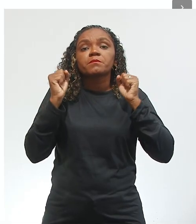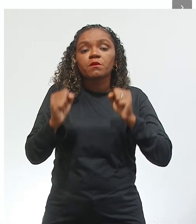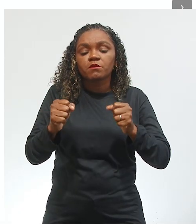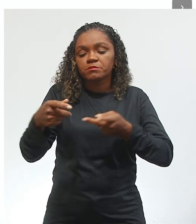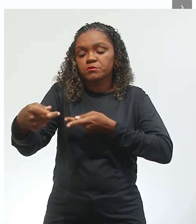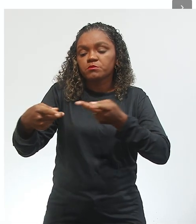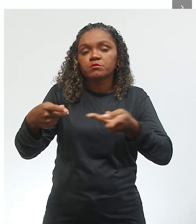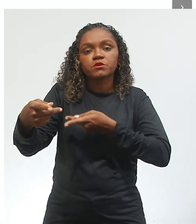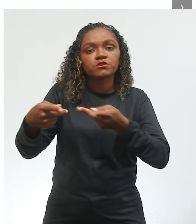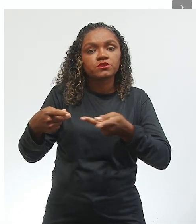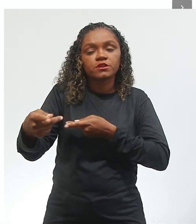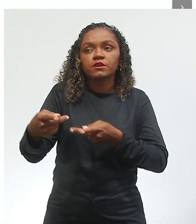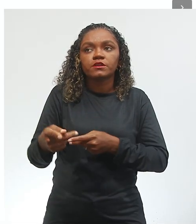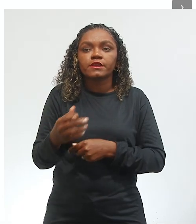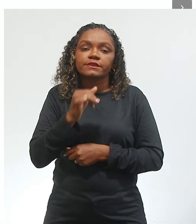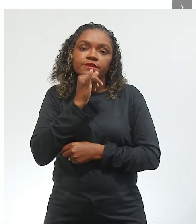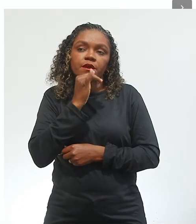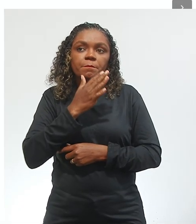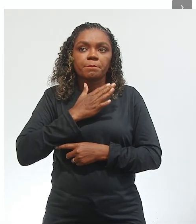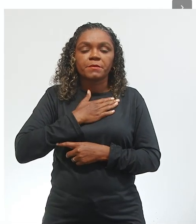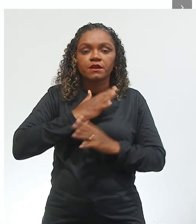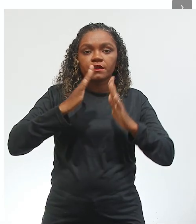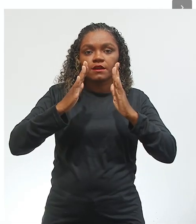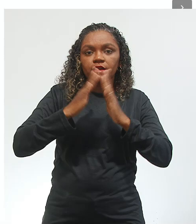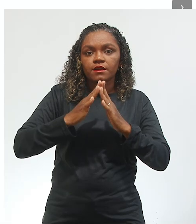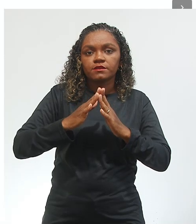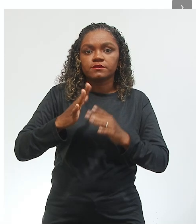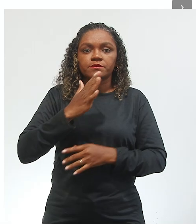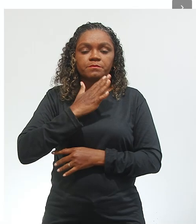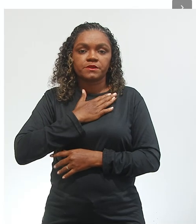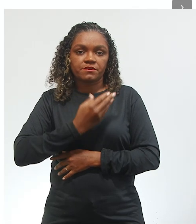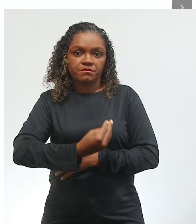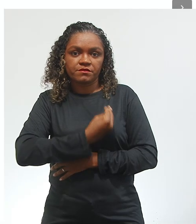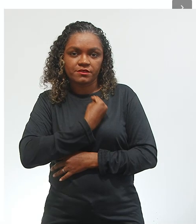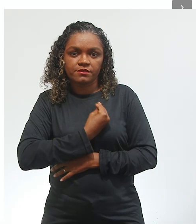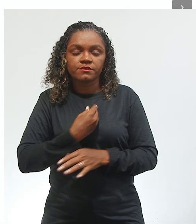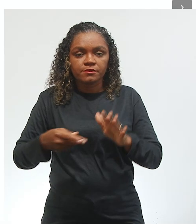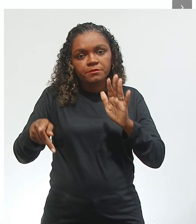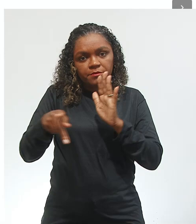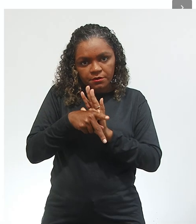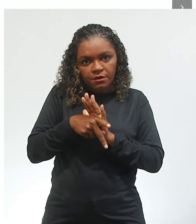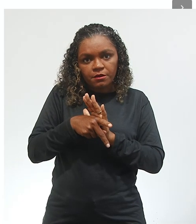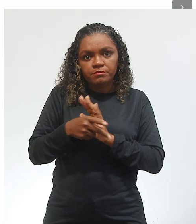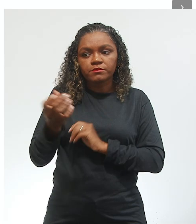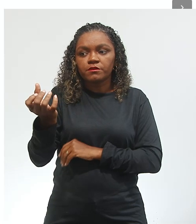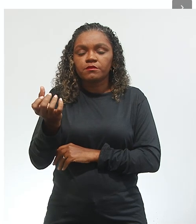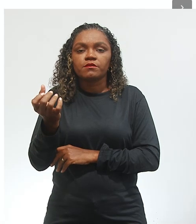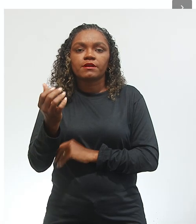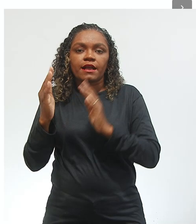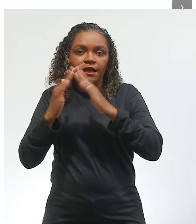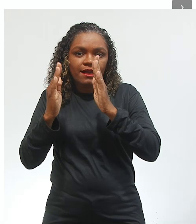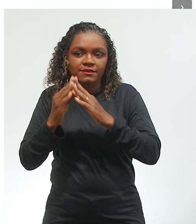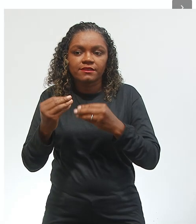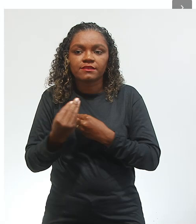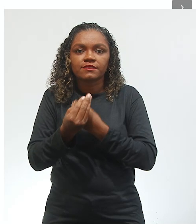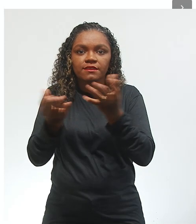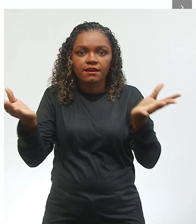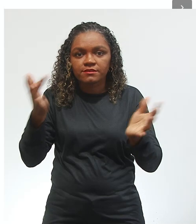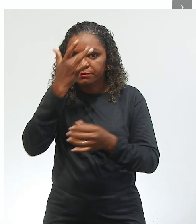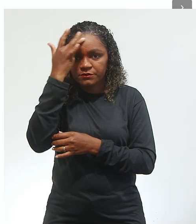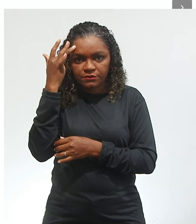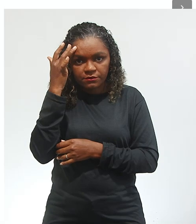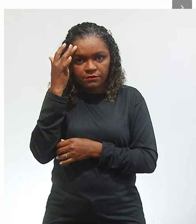programa inteiro, né? Então, um programa Minha Casa Minha Vida. Você pode fazer um programa, um plano de marketing para